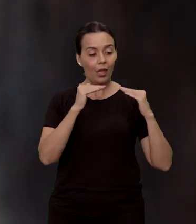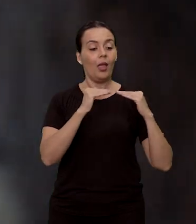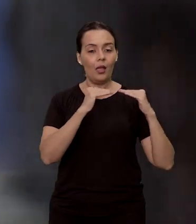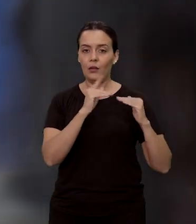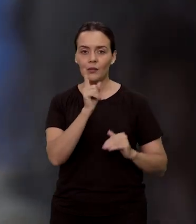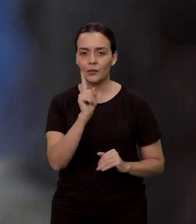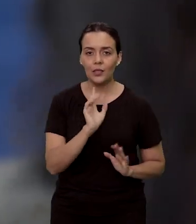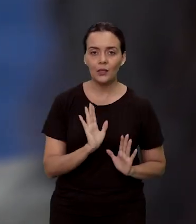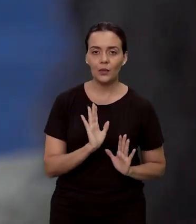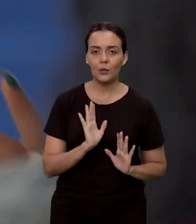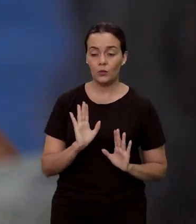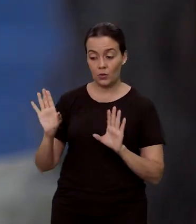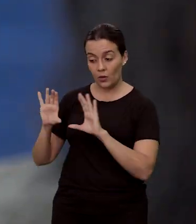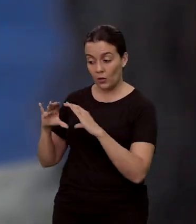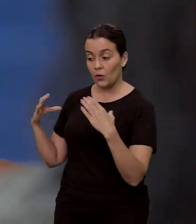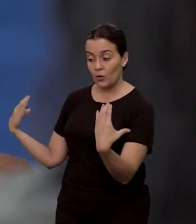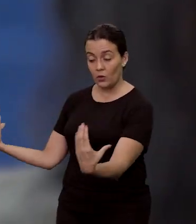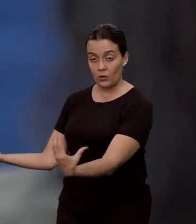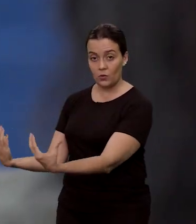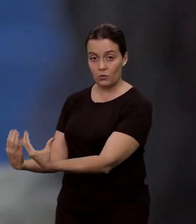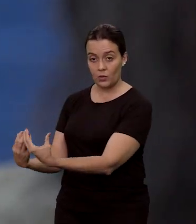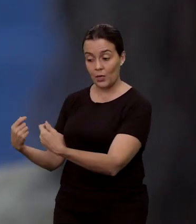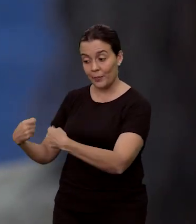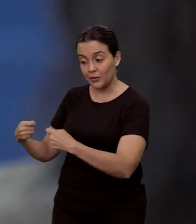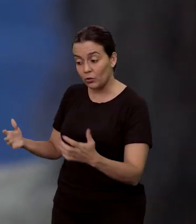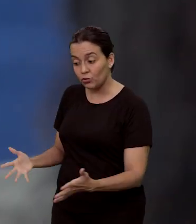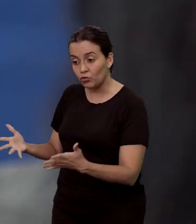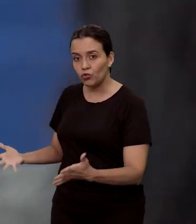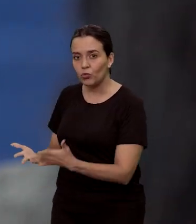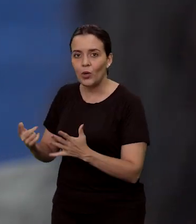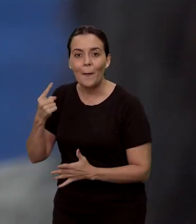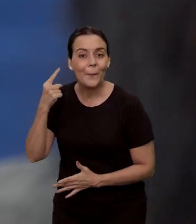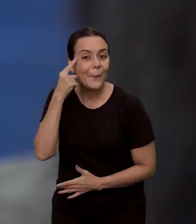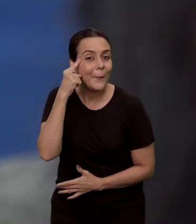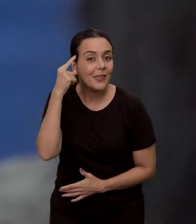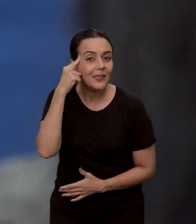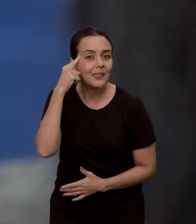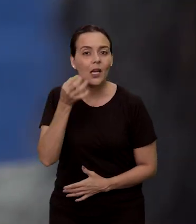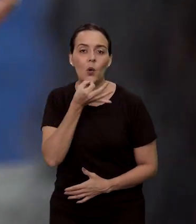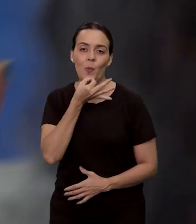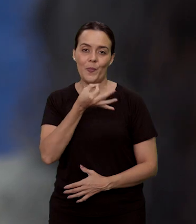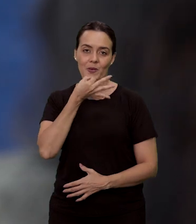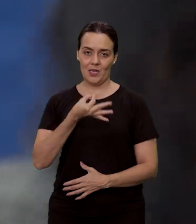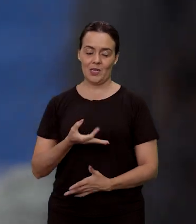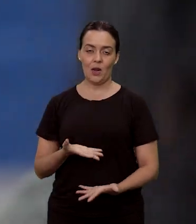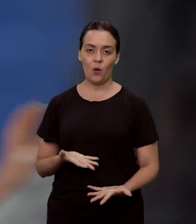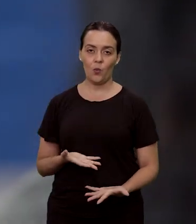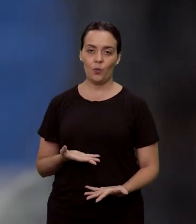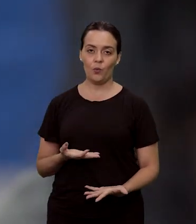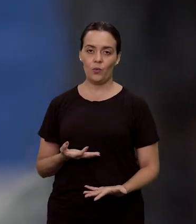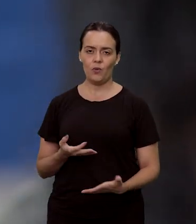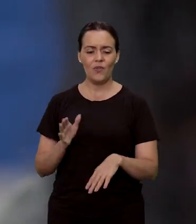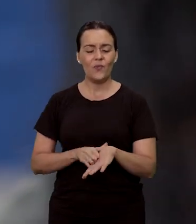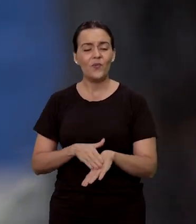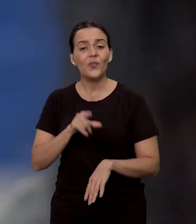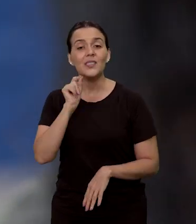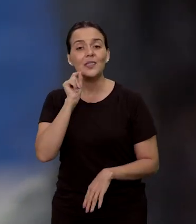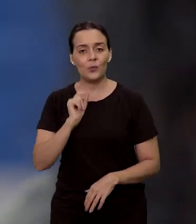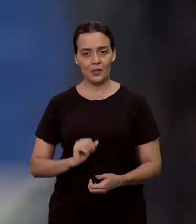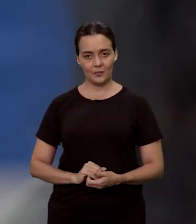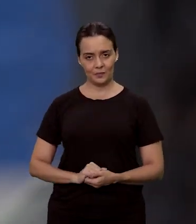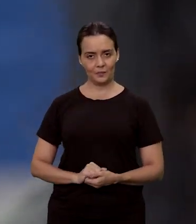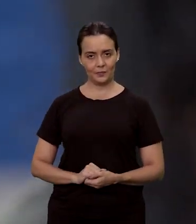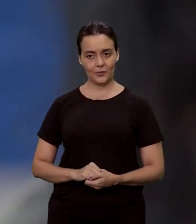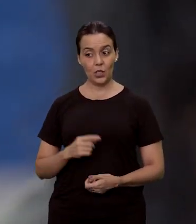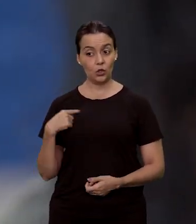na periferia, né? Acho que a gente precisa voltar a estimular esse pensamento crítico. Você me perguntou, tá, o que a gente pode fazer?